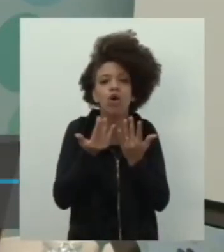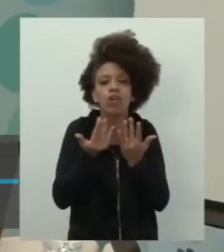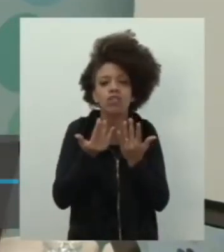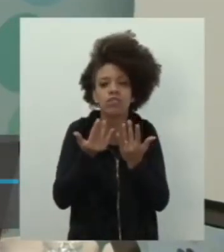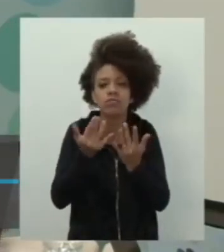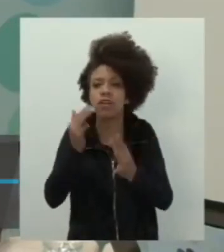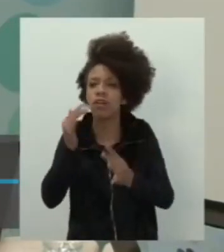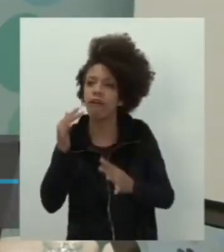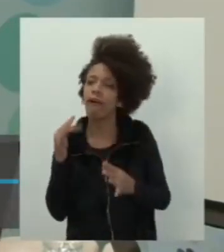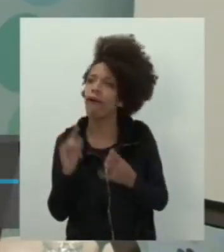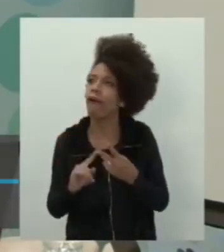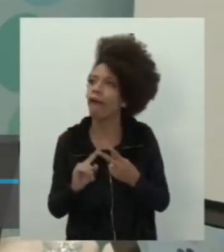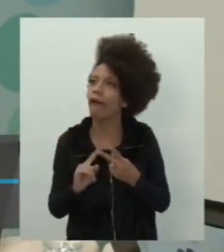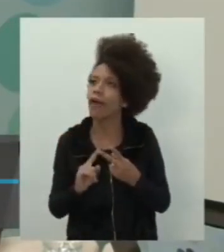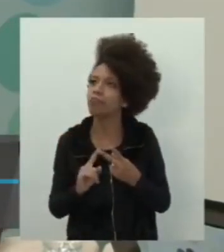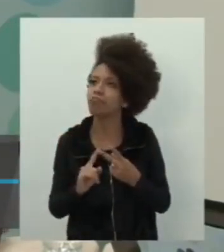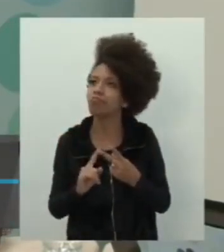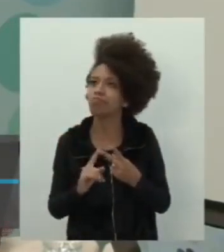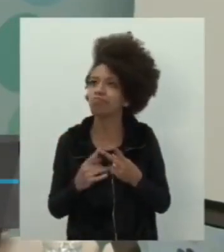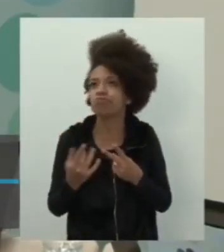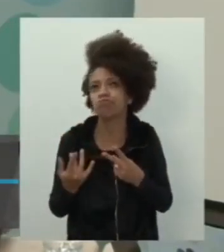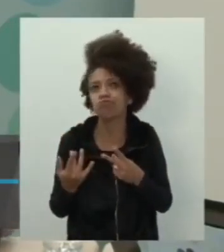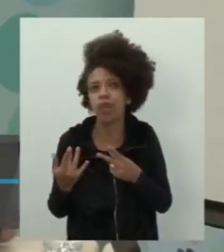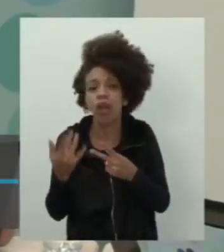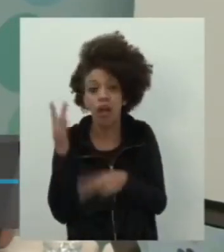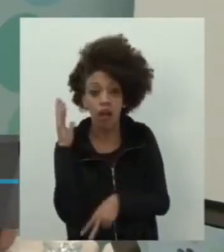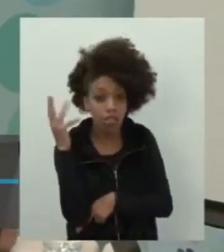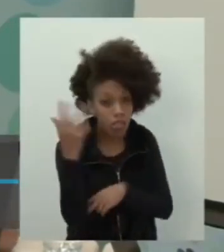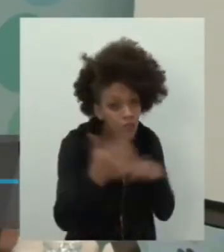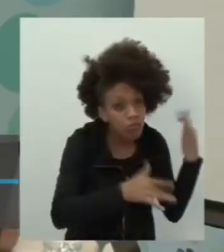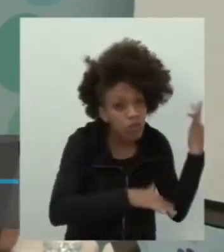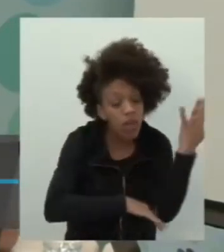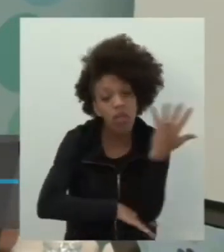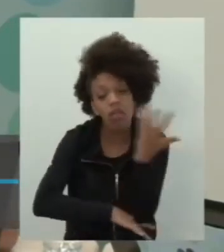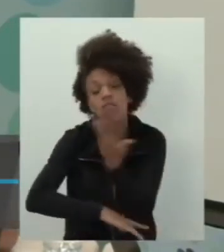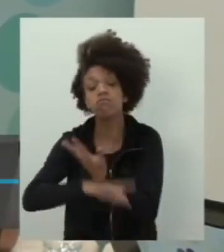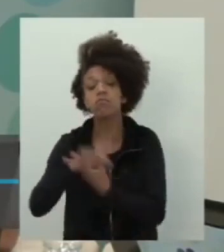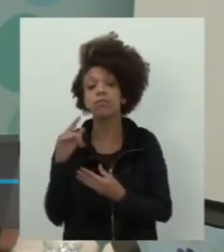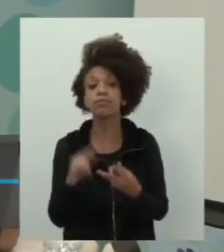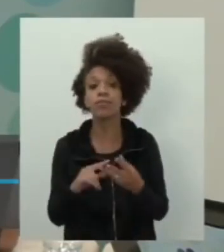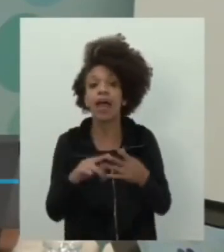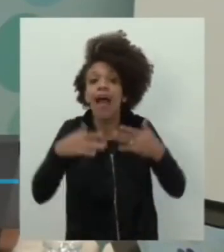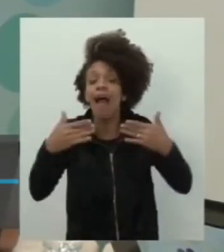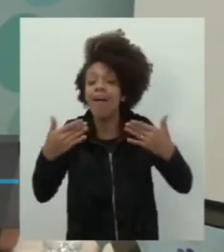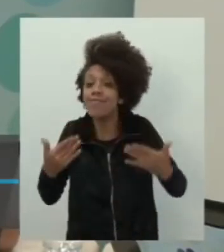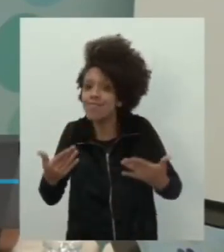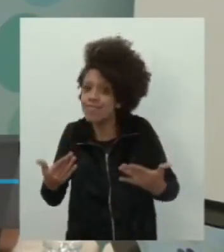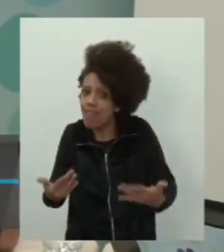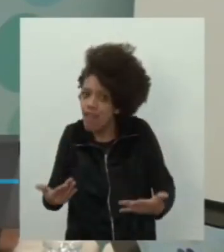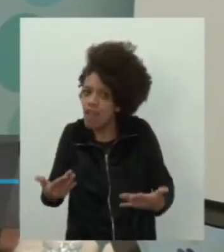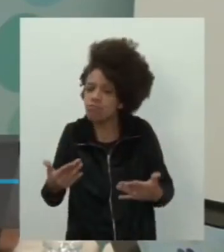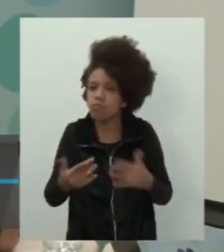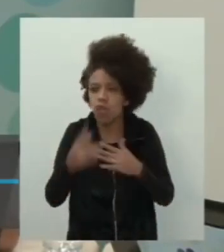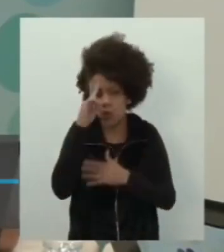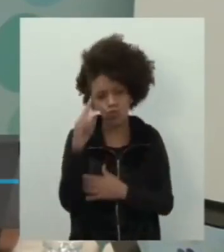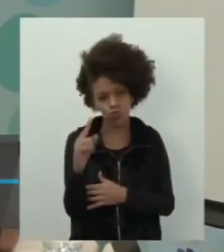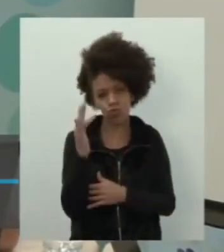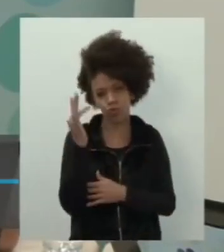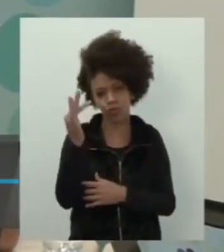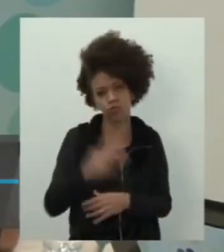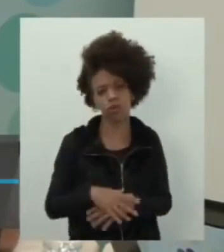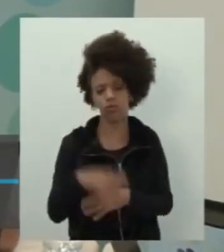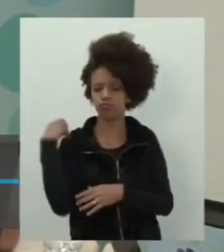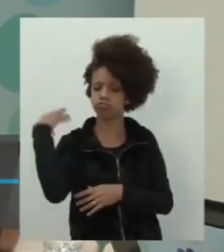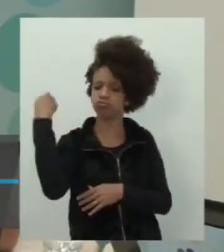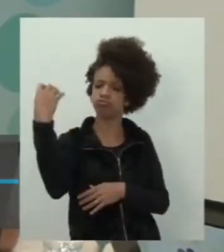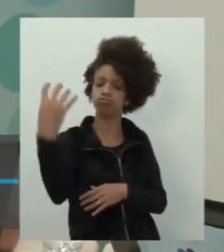de falar de coisas ligadas à natureza, até que um dia chega alguém do Brasil, faz uma viagem, vá